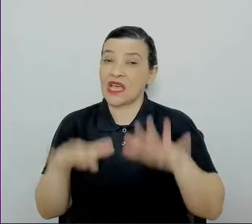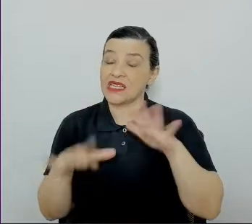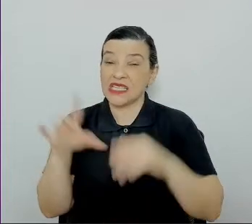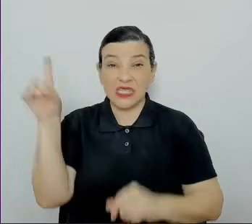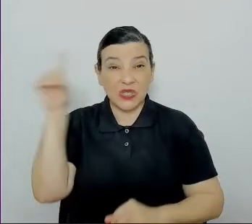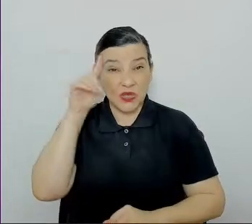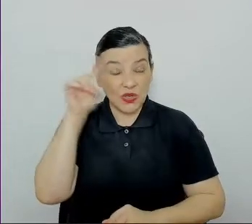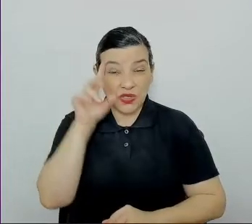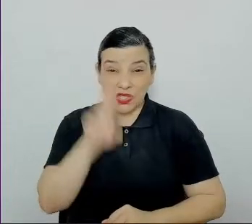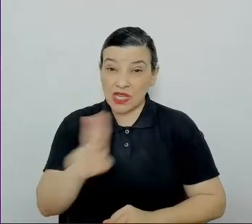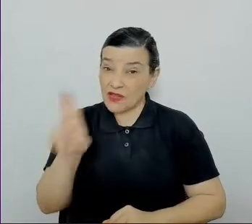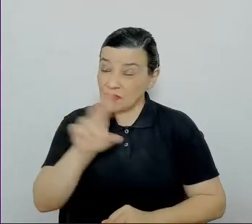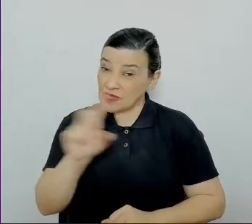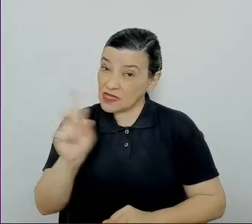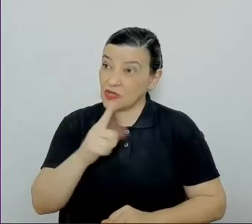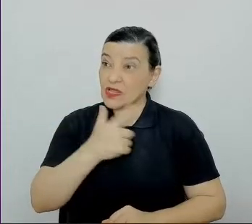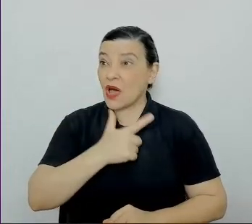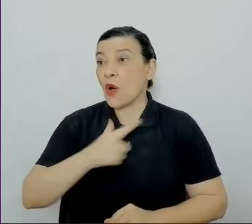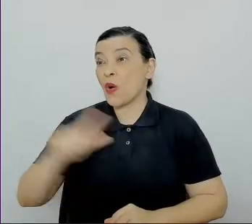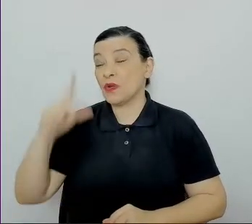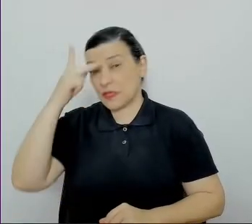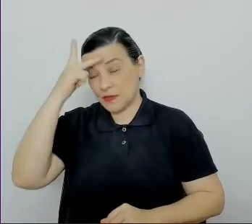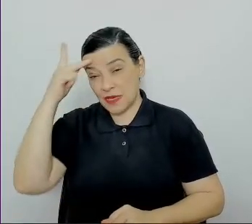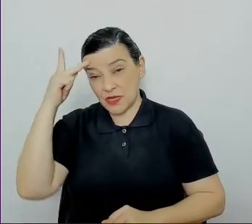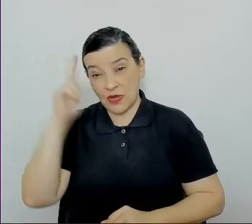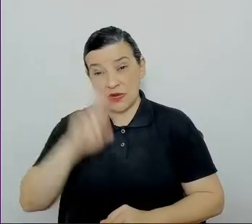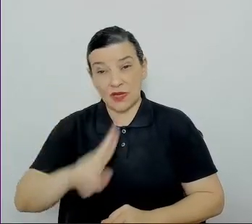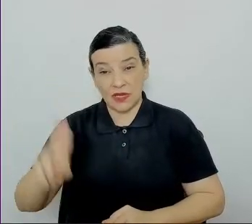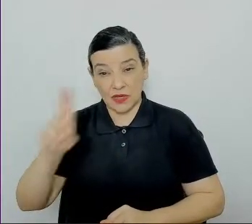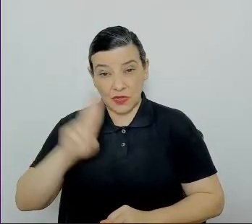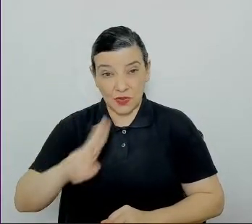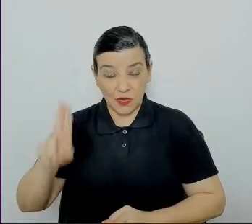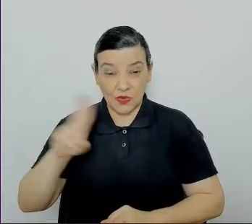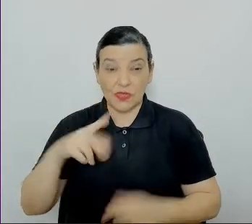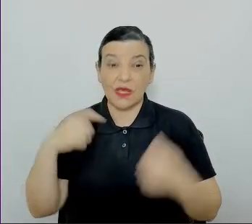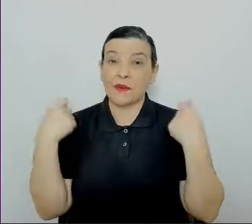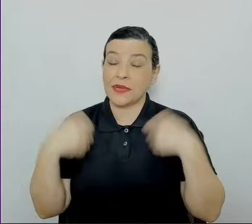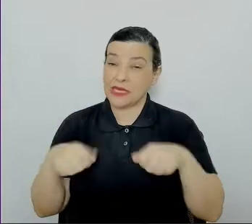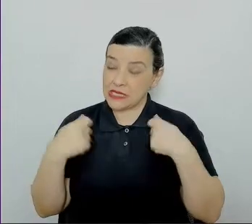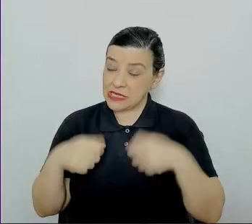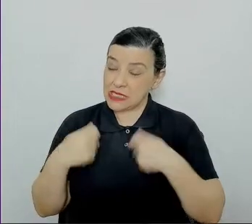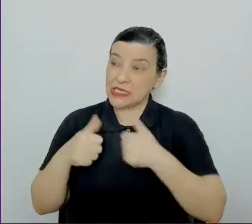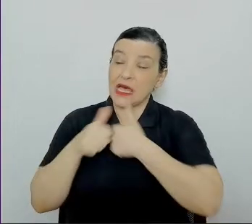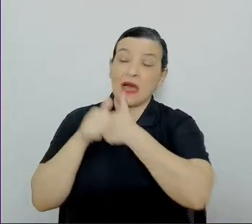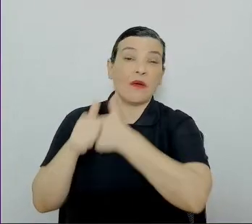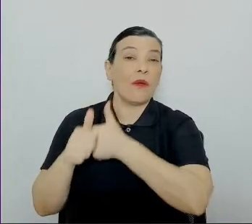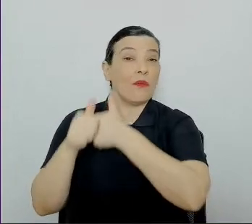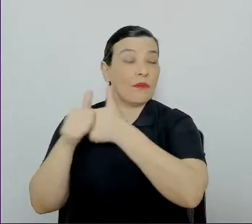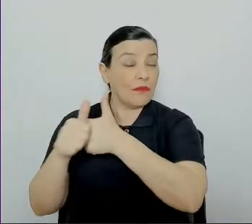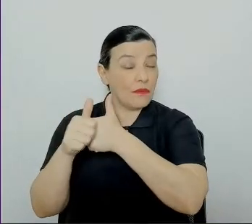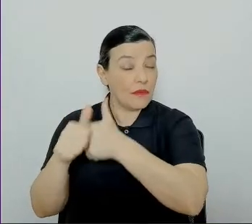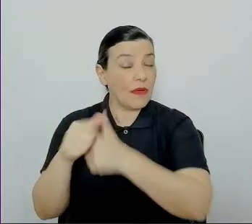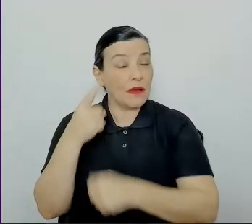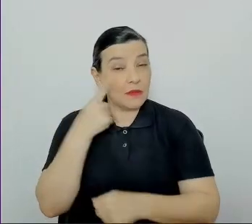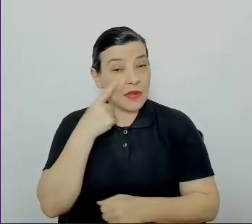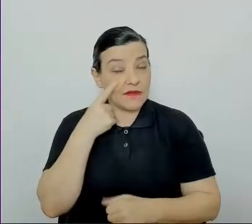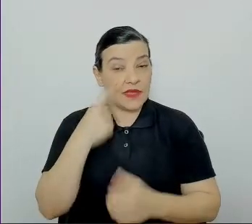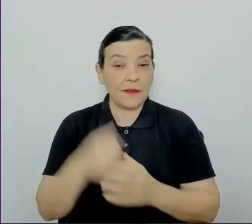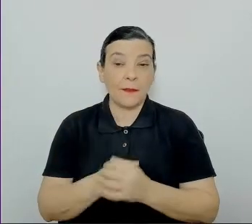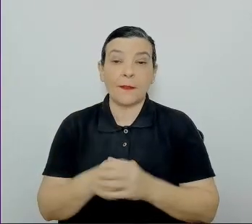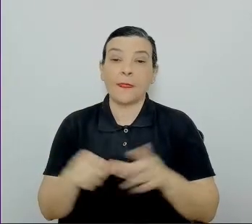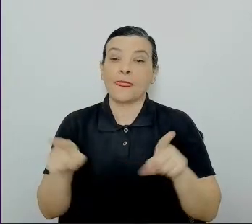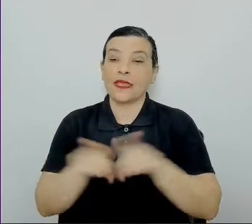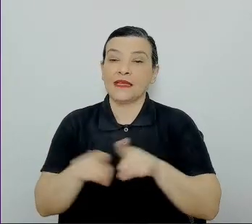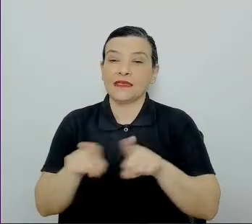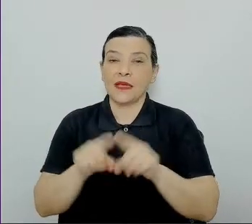outras pessoas que usam. Se você foi a pessoa que foi lá e lançou o Reels do Instagram, você tem que estar medindo para saber se está fazendo sentido. Mesma coisa as labels, as